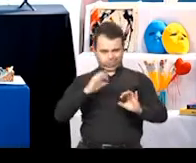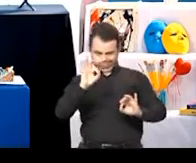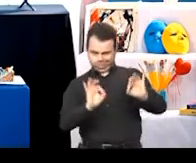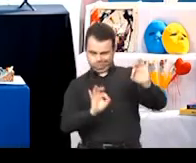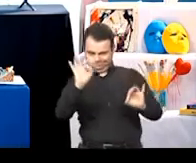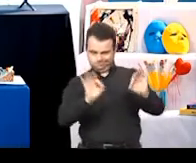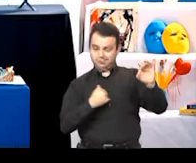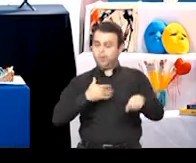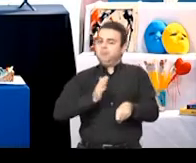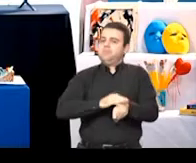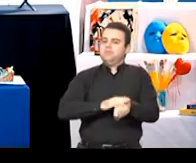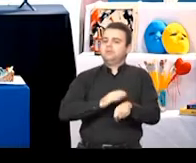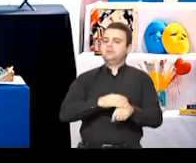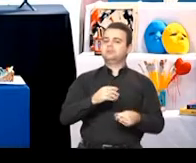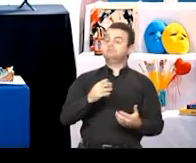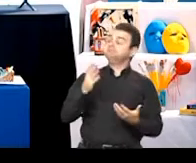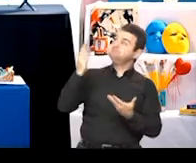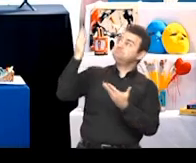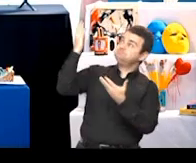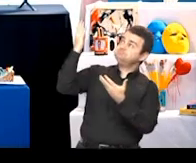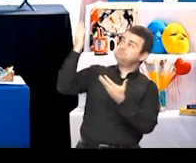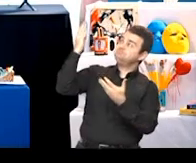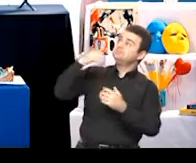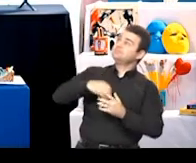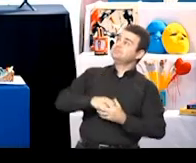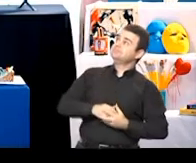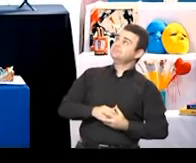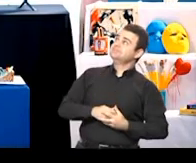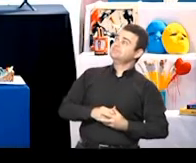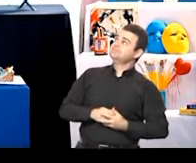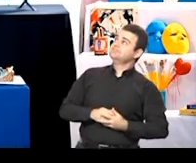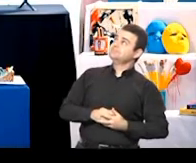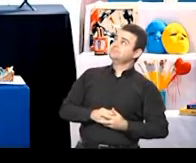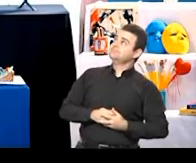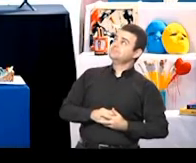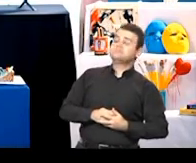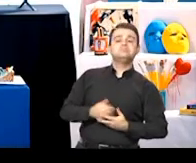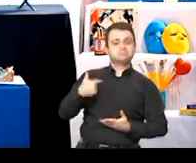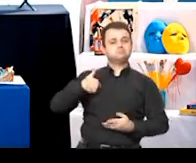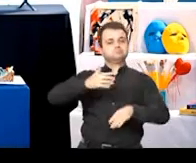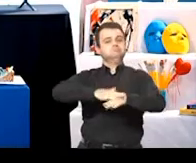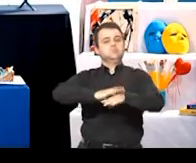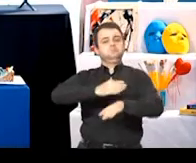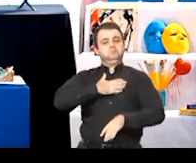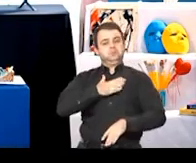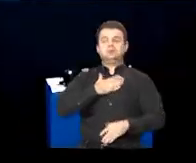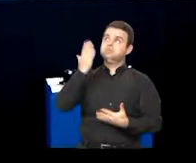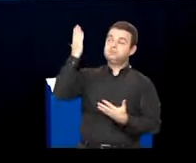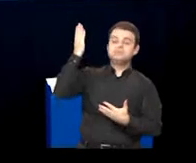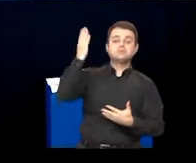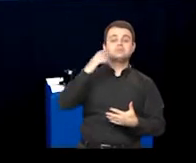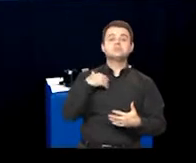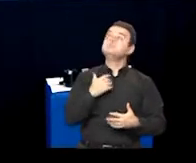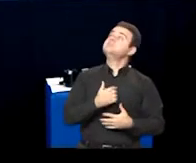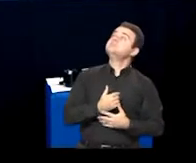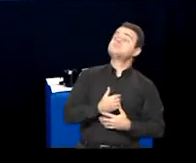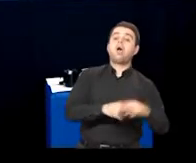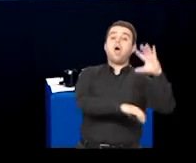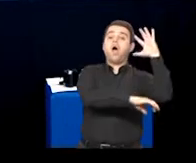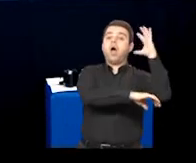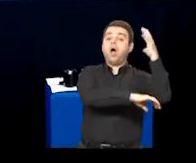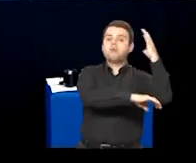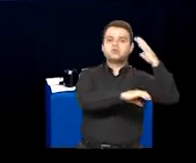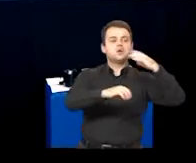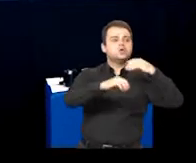aula, a minha obra e eu vou mostrar aqui para vocês. Então, este seria a minha representação. Aqui uma árvore,